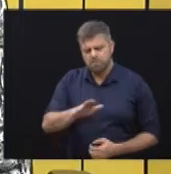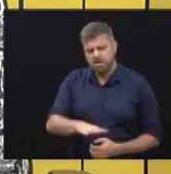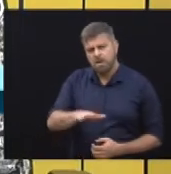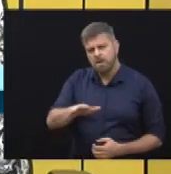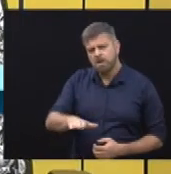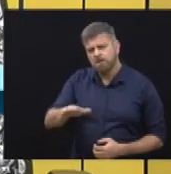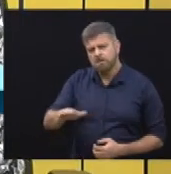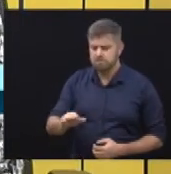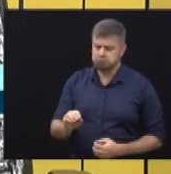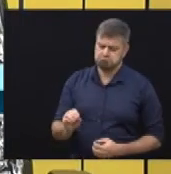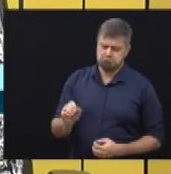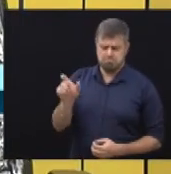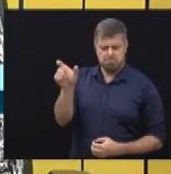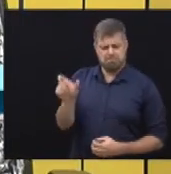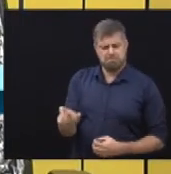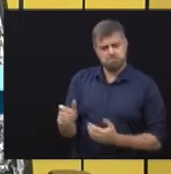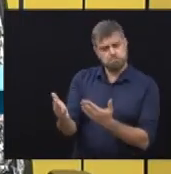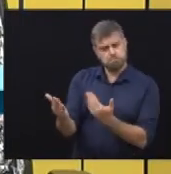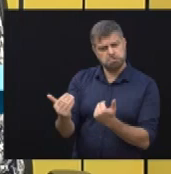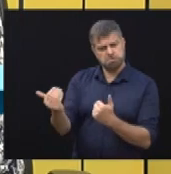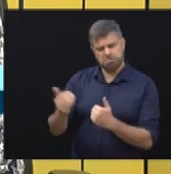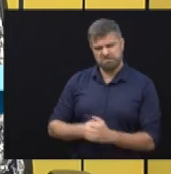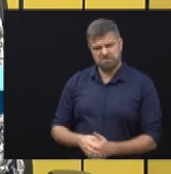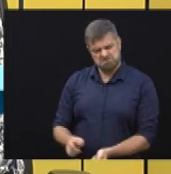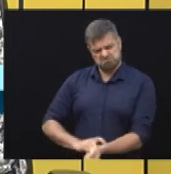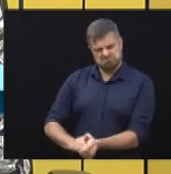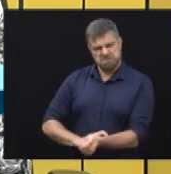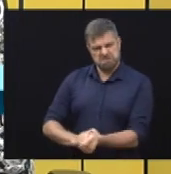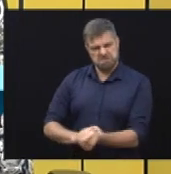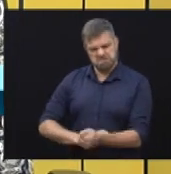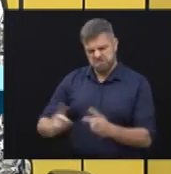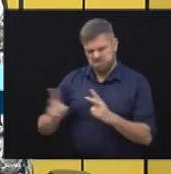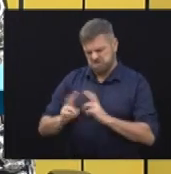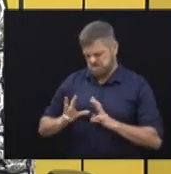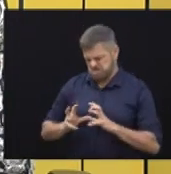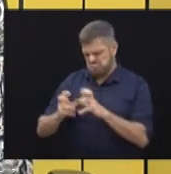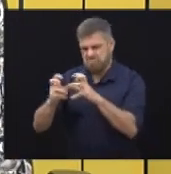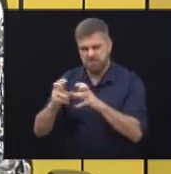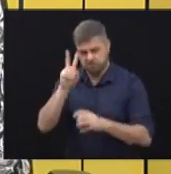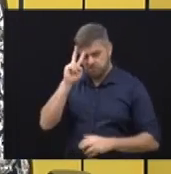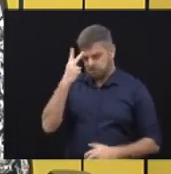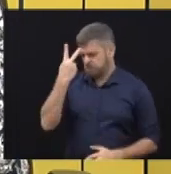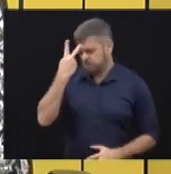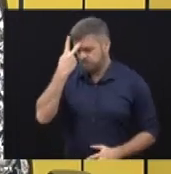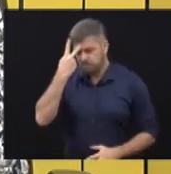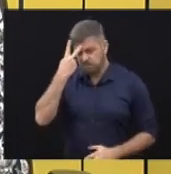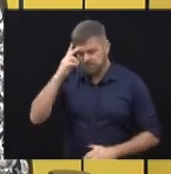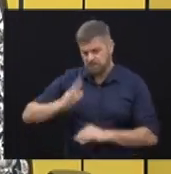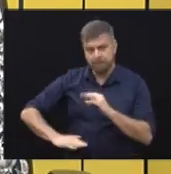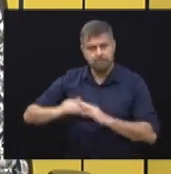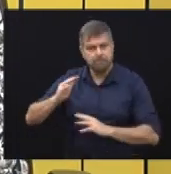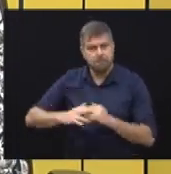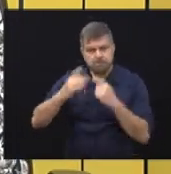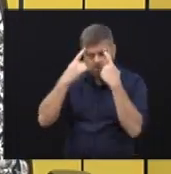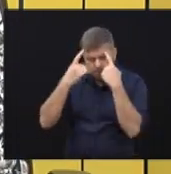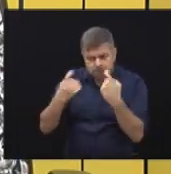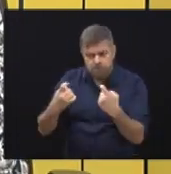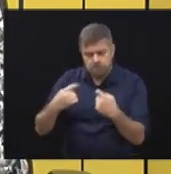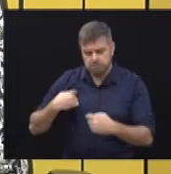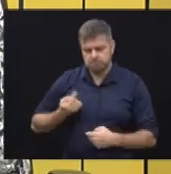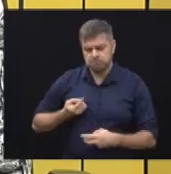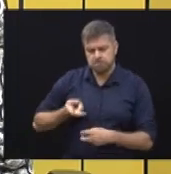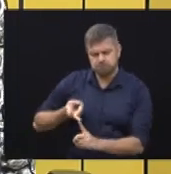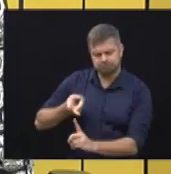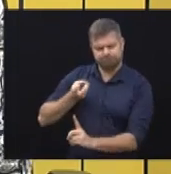Quando vemos uma criança ou uma pessoa jovem com atitudes de intolerância, revolta e muitas vezes com atos